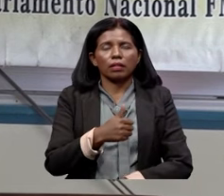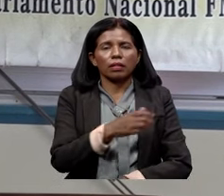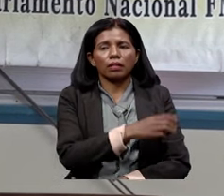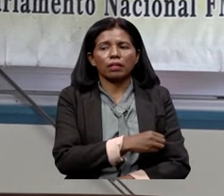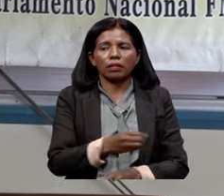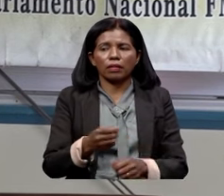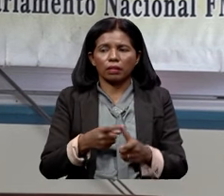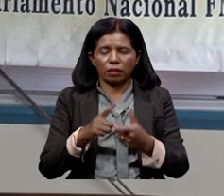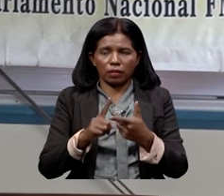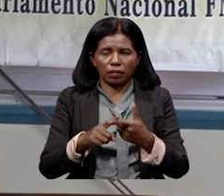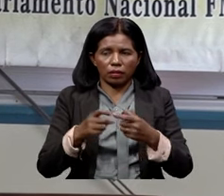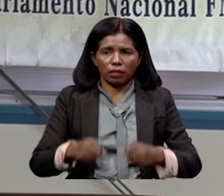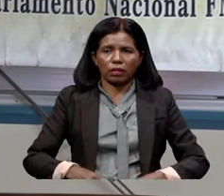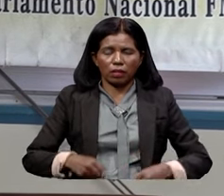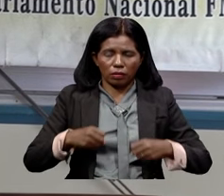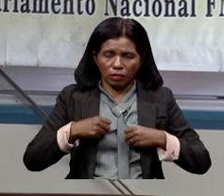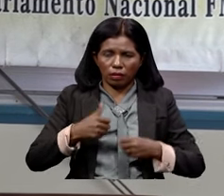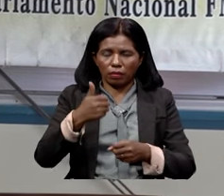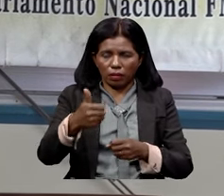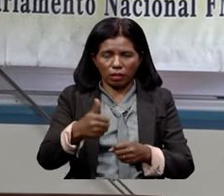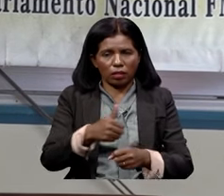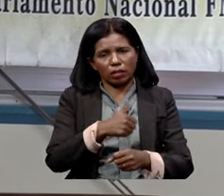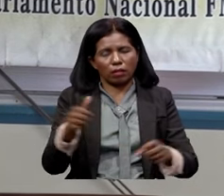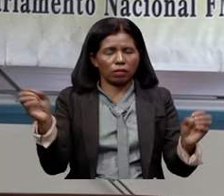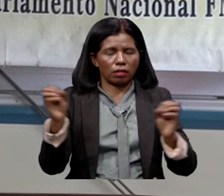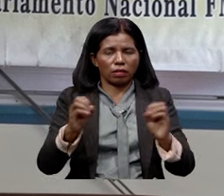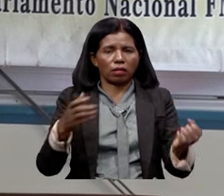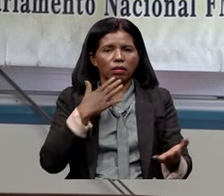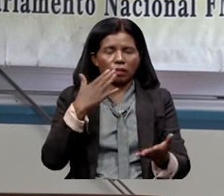saúde normal, balon lá normal também,